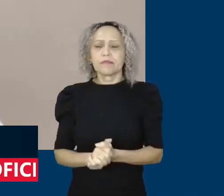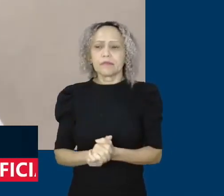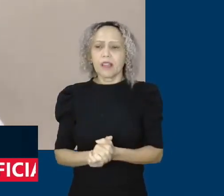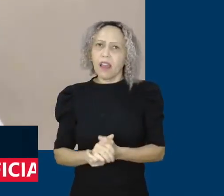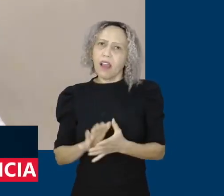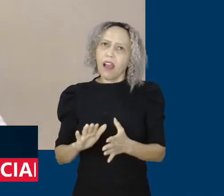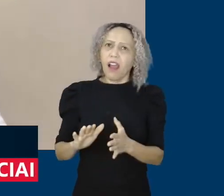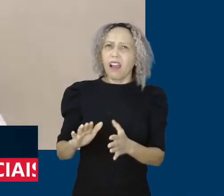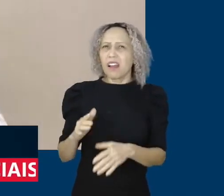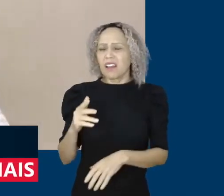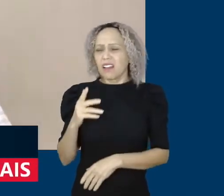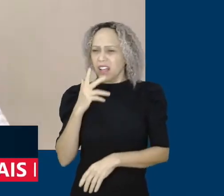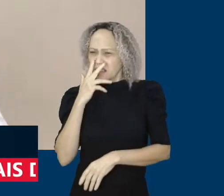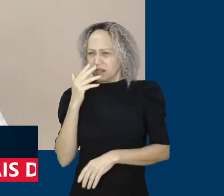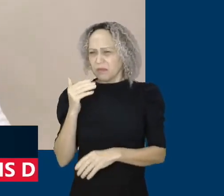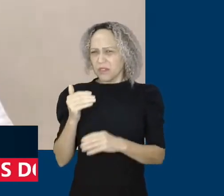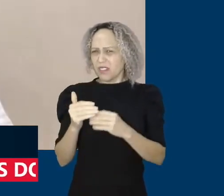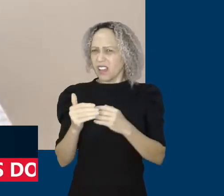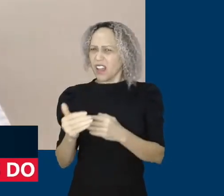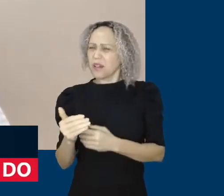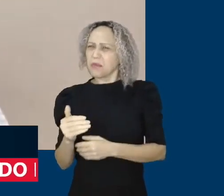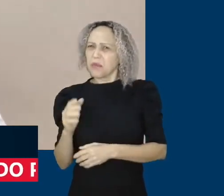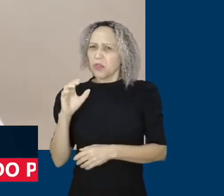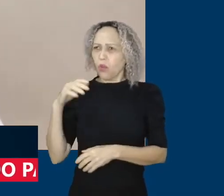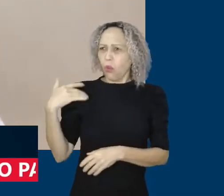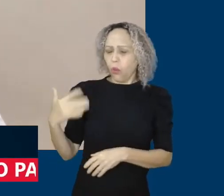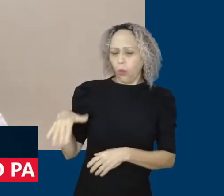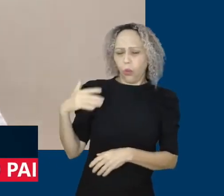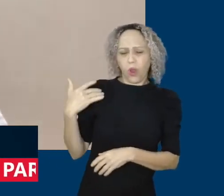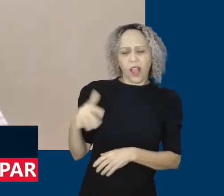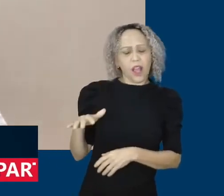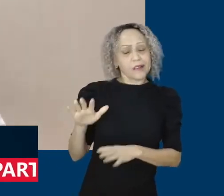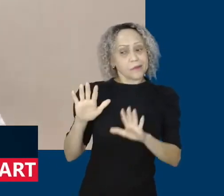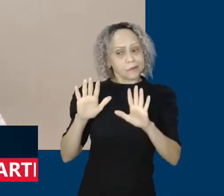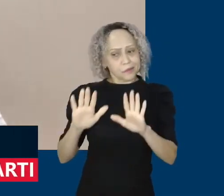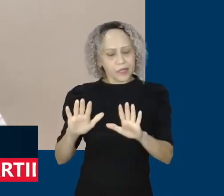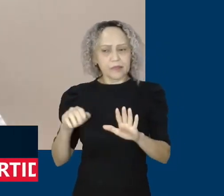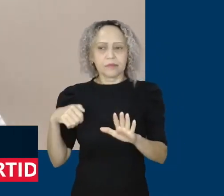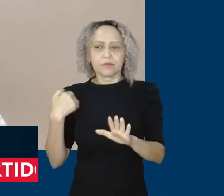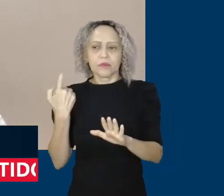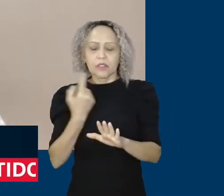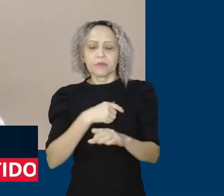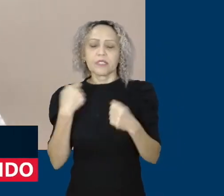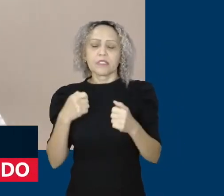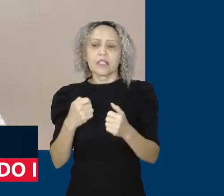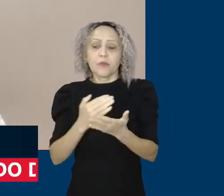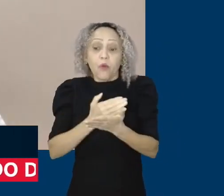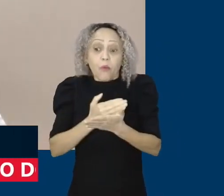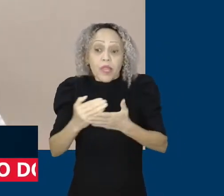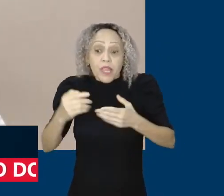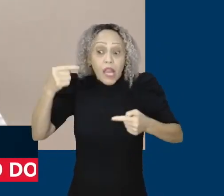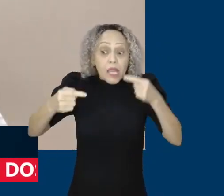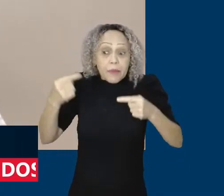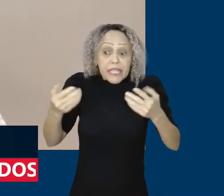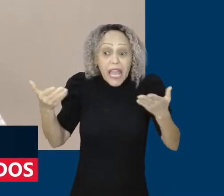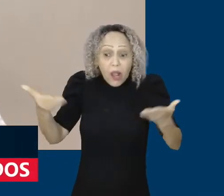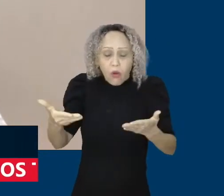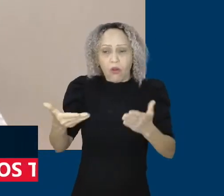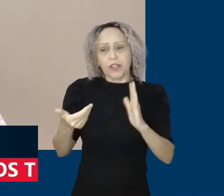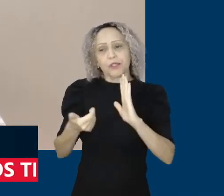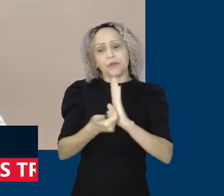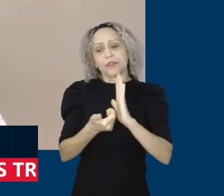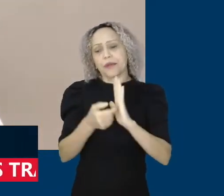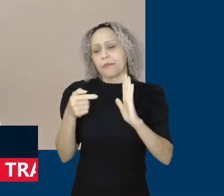muito distante, está distante ainda, é muito caro ainda, mas é preciso começar esse debate e a Câmara terá um papel importante.